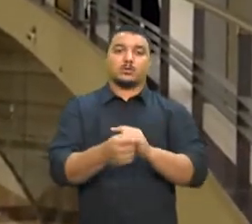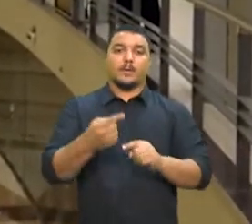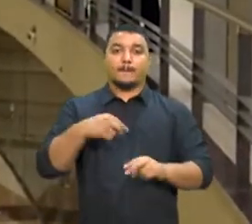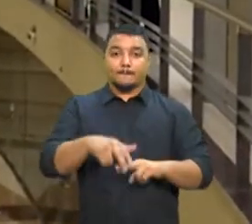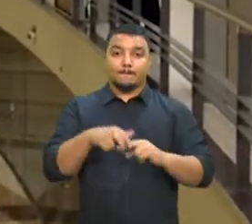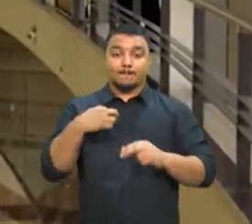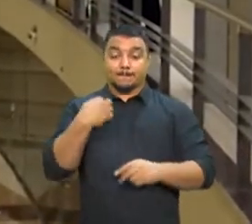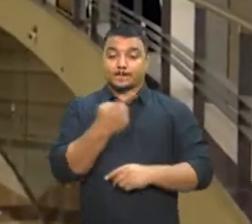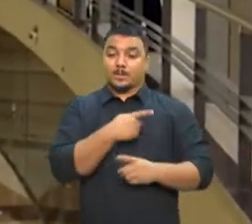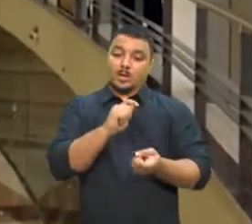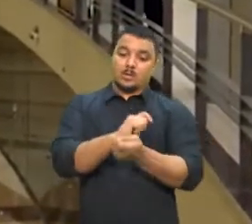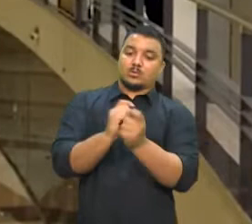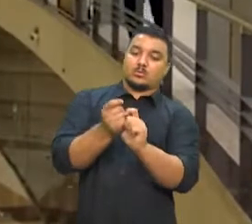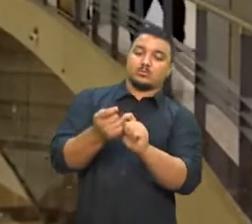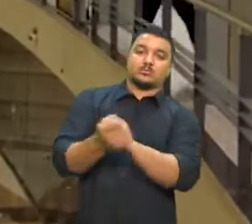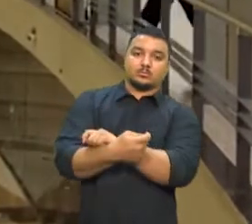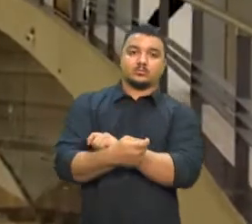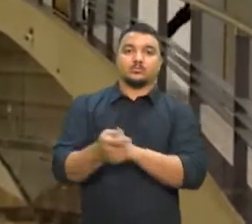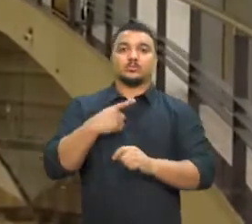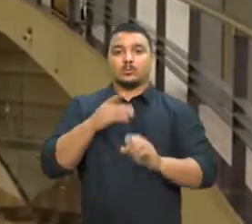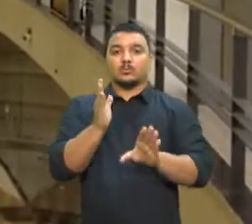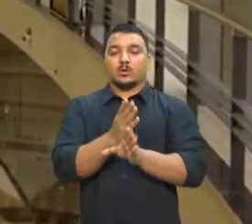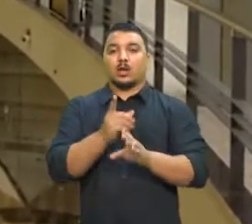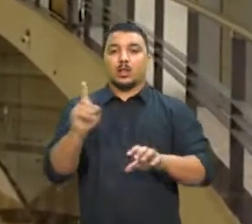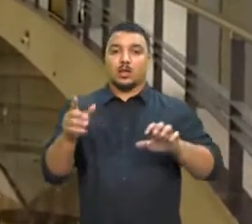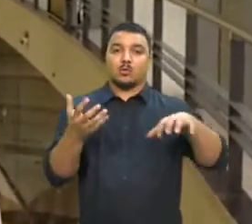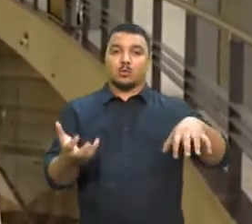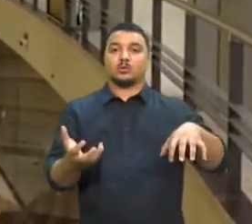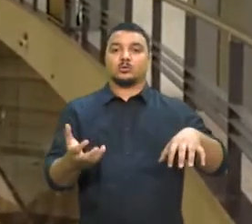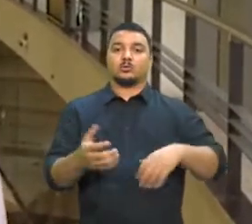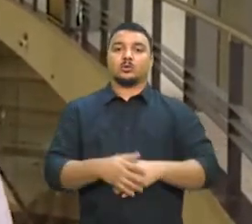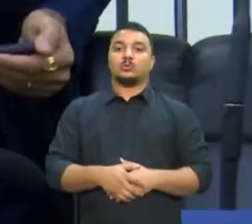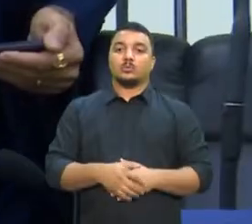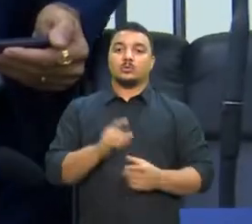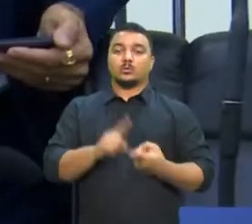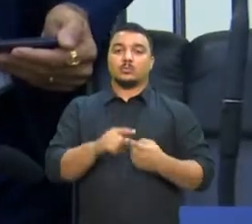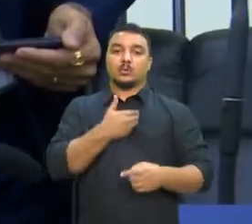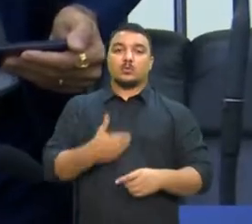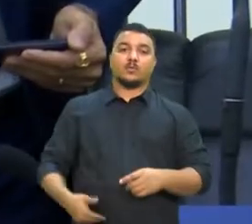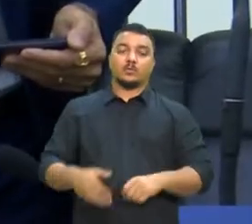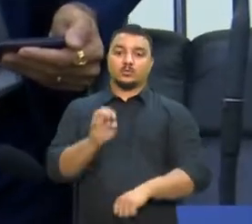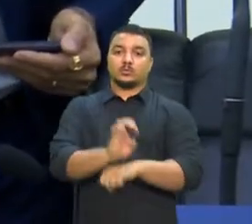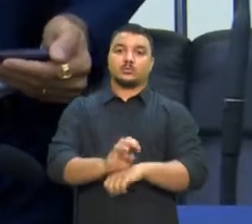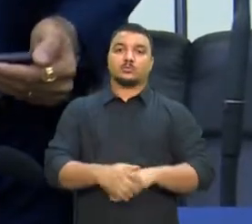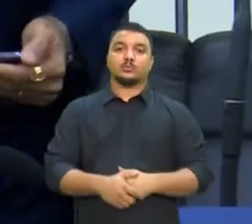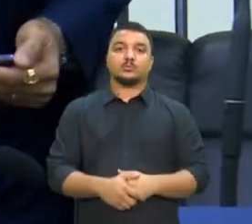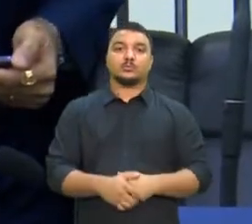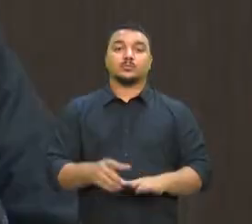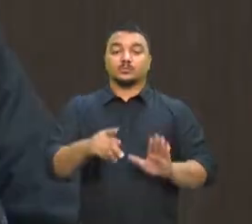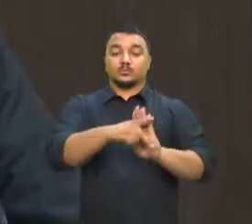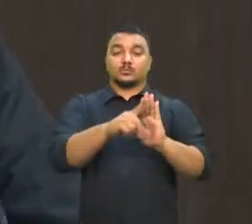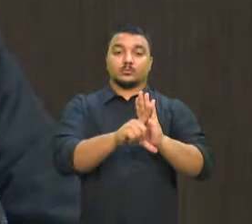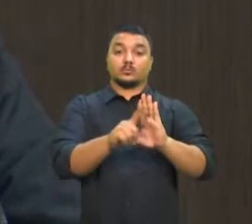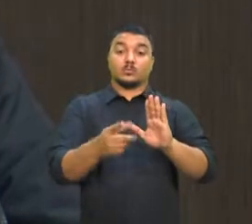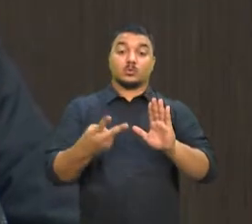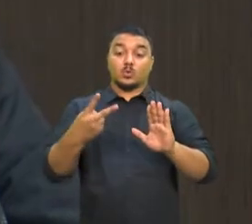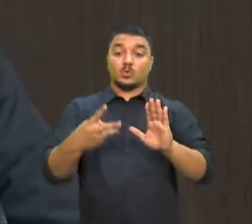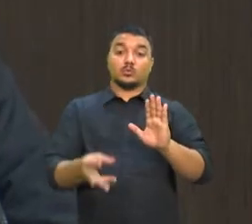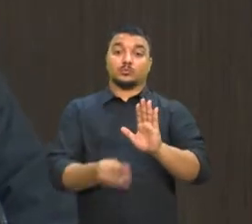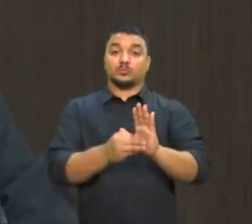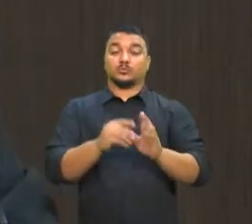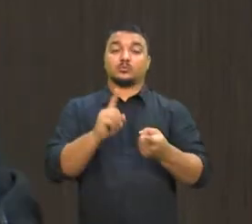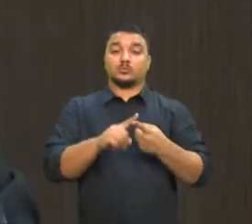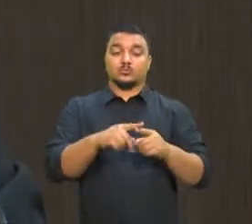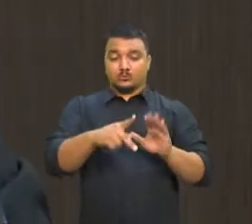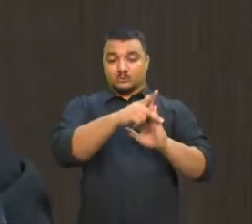adequando à reforma feita pelo Congresso Nacional e pelo governo do Estado. Dois projetos de lei complementar e dois projetos